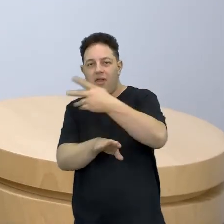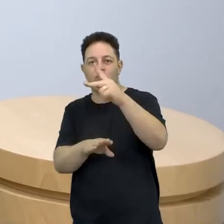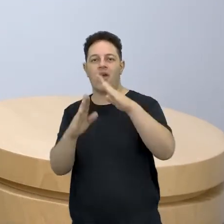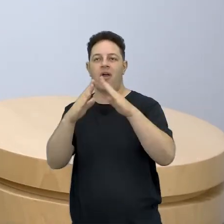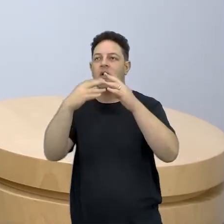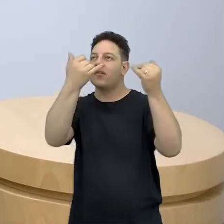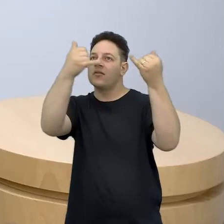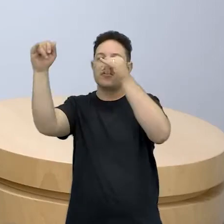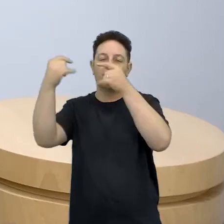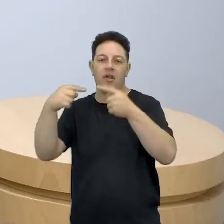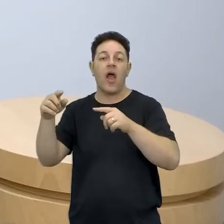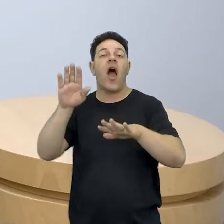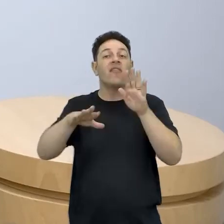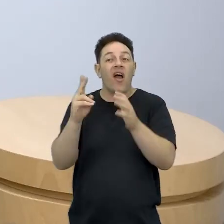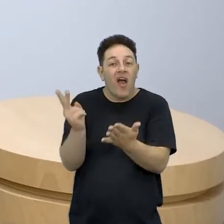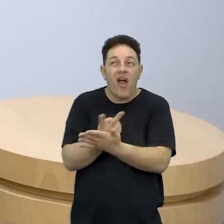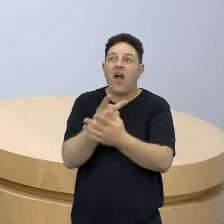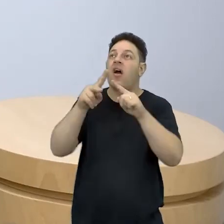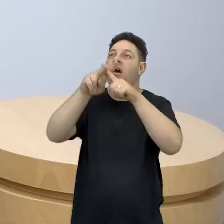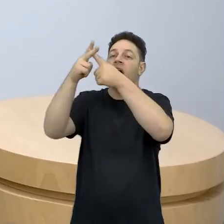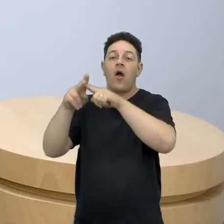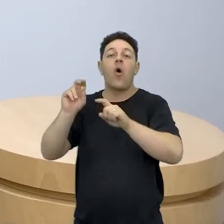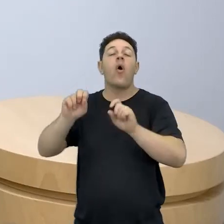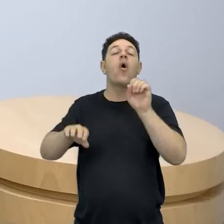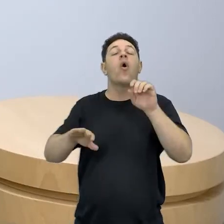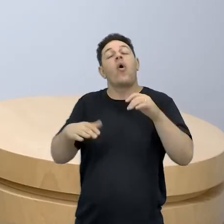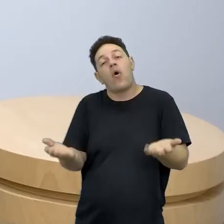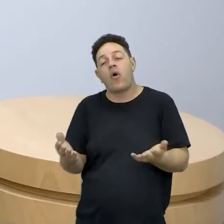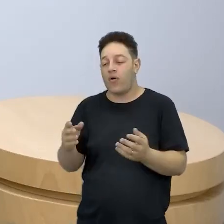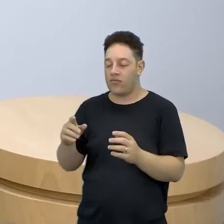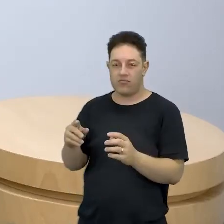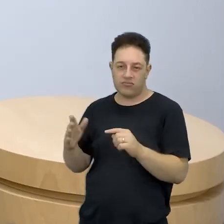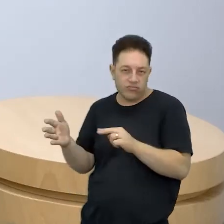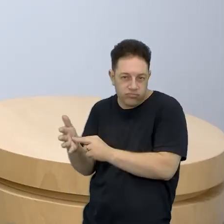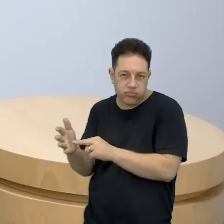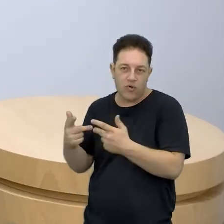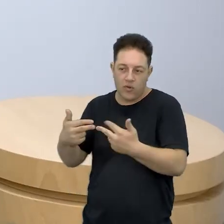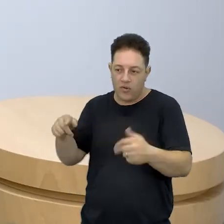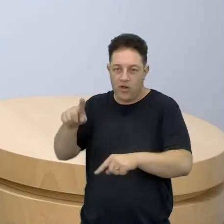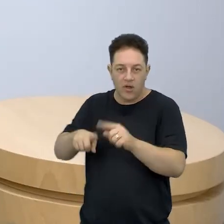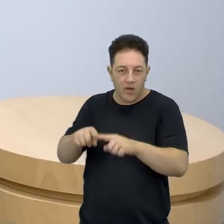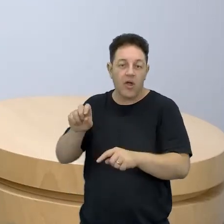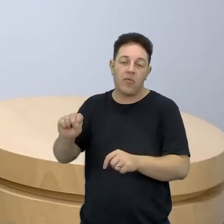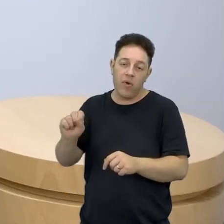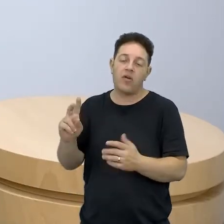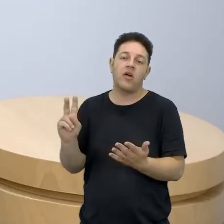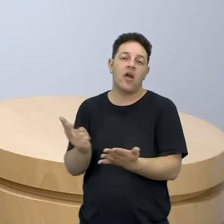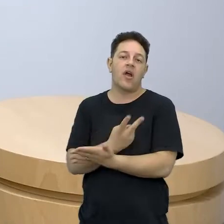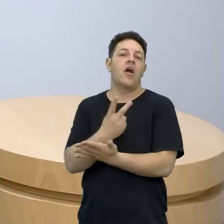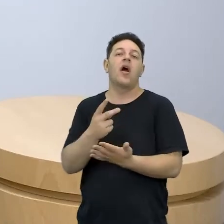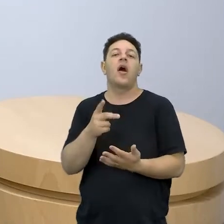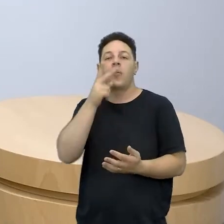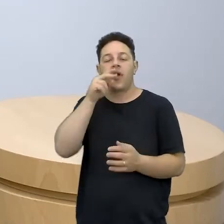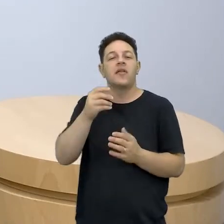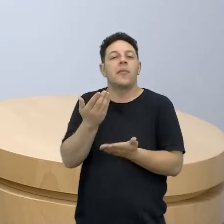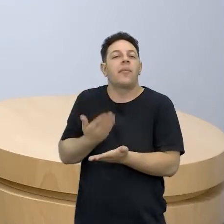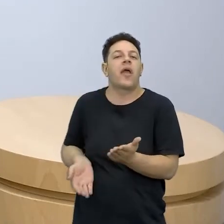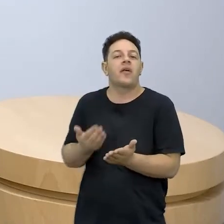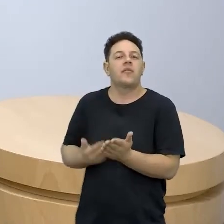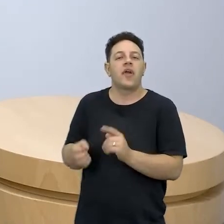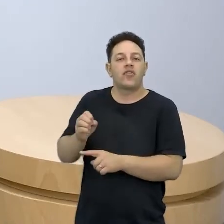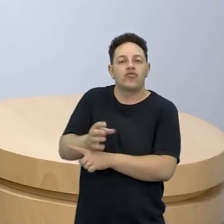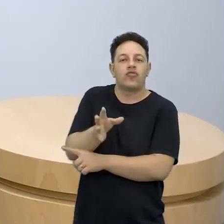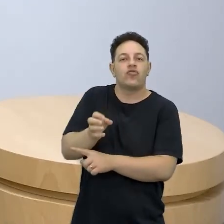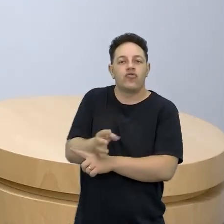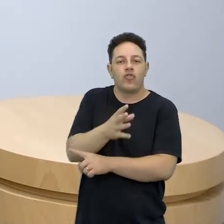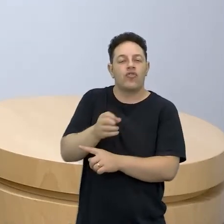ou por algum problema de algum aparelho, não está utilizando. E é por isso que aumenta, tá certo? Então, esse momento a gente chama de fuga de corrente,